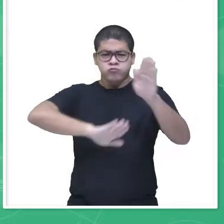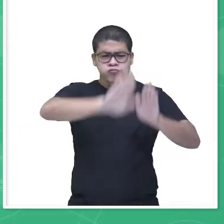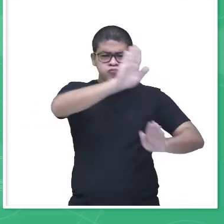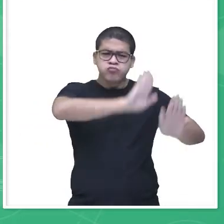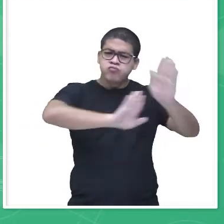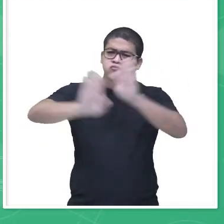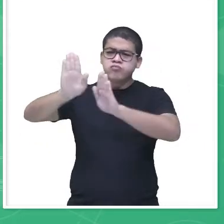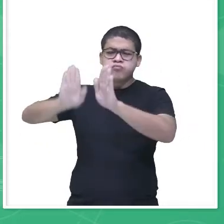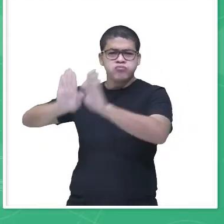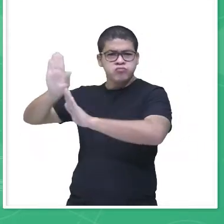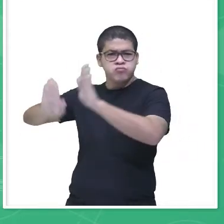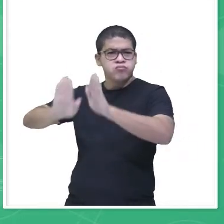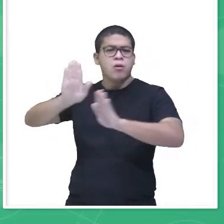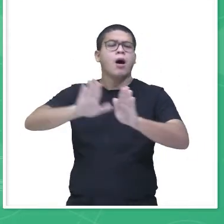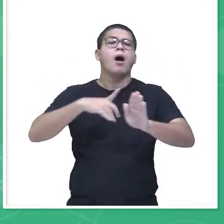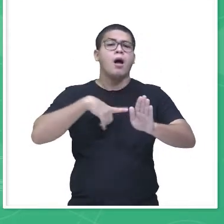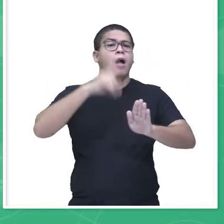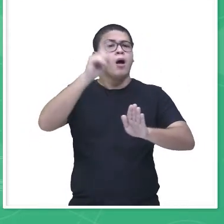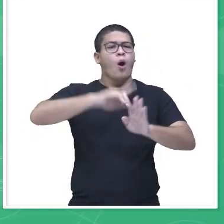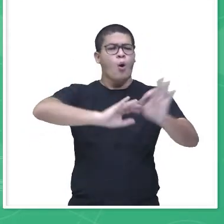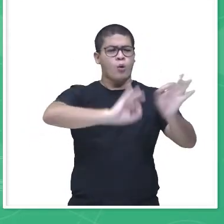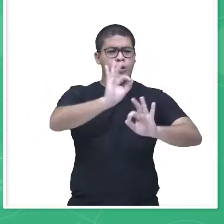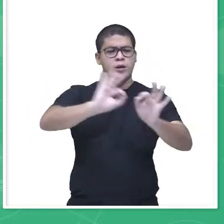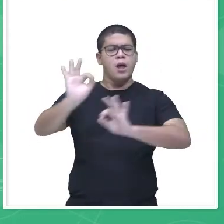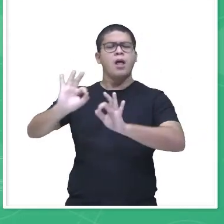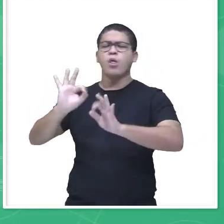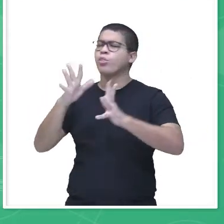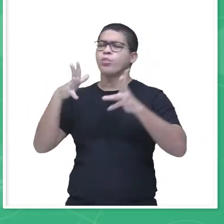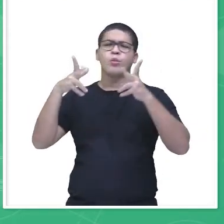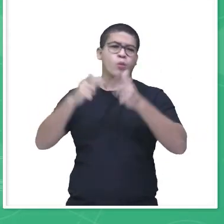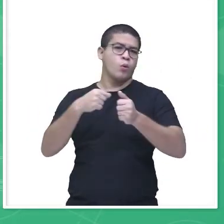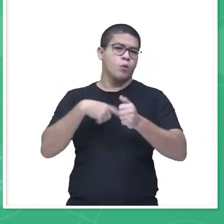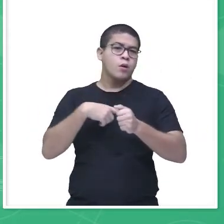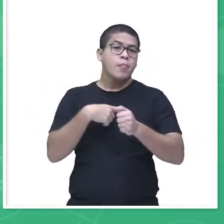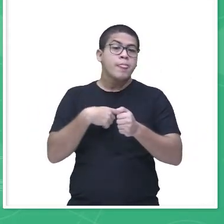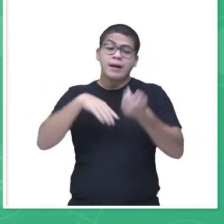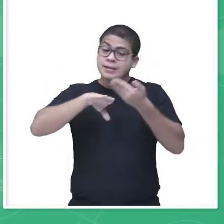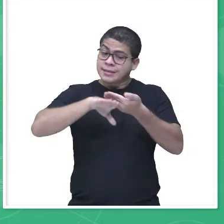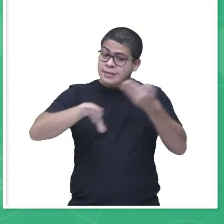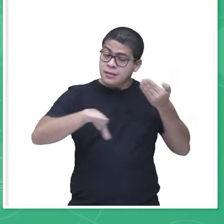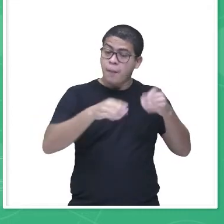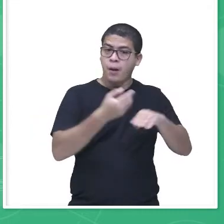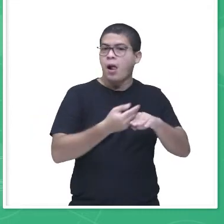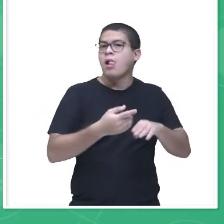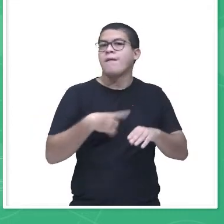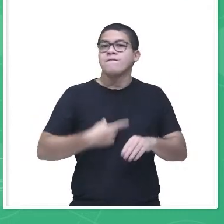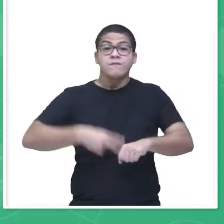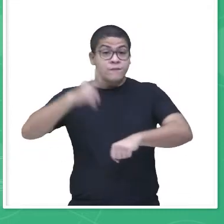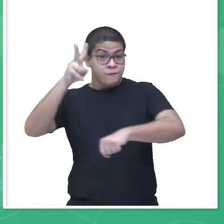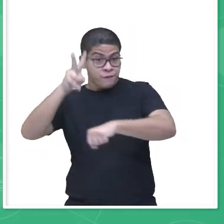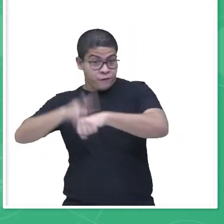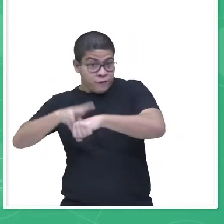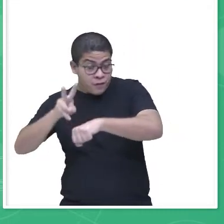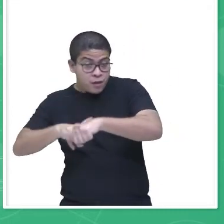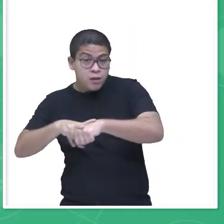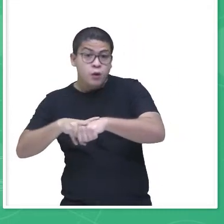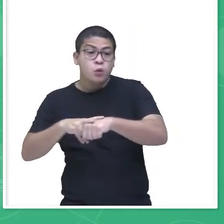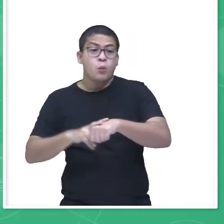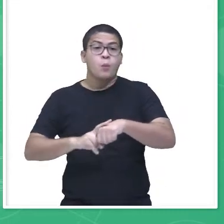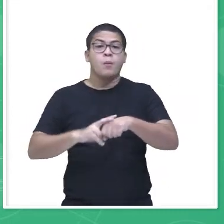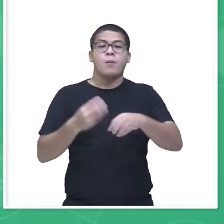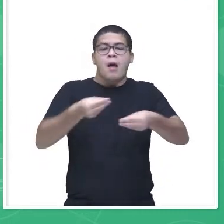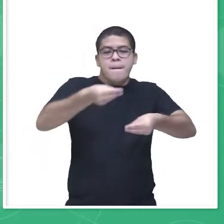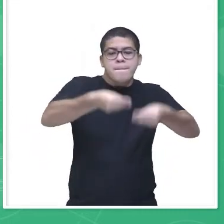organizando todos os materiais, deixar ela toda arrumadinha. Separe os seus lixos todos os dias e leve aos pontos de